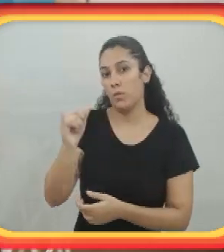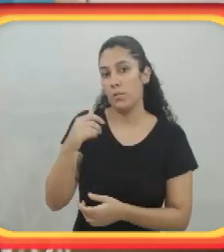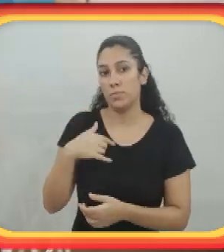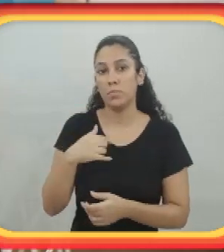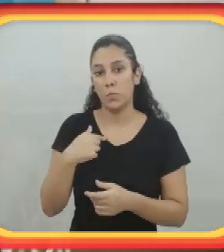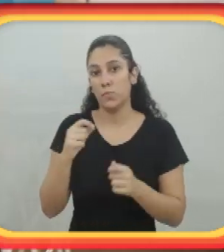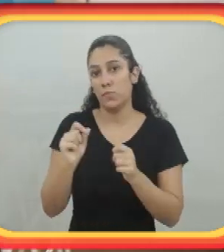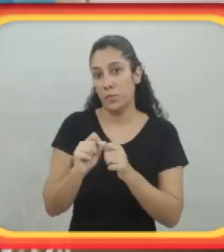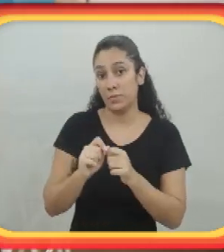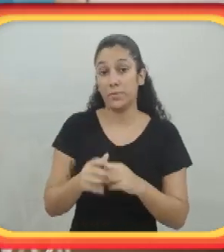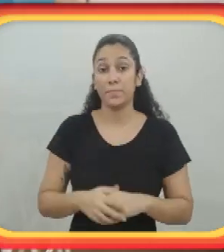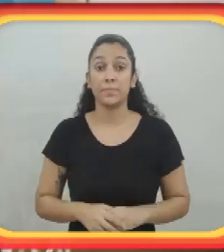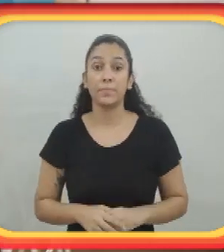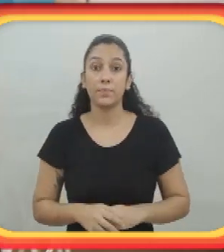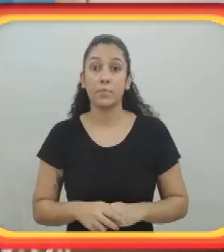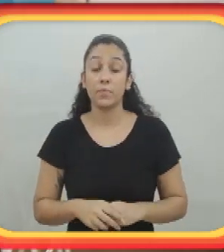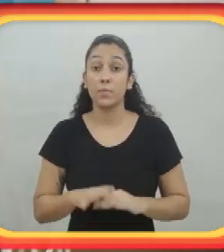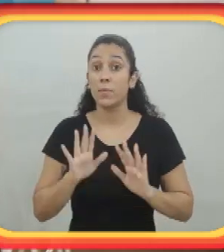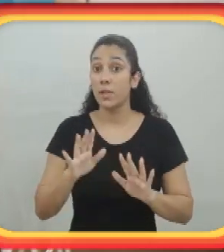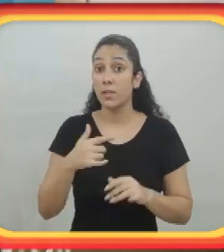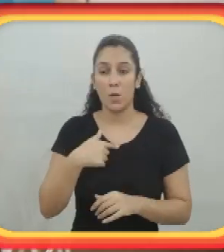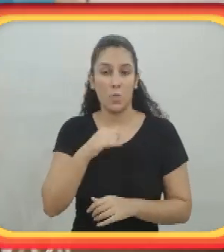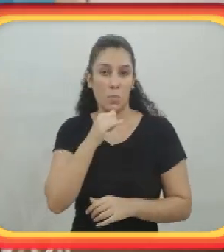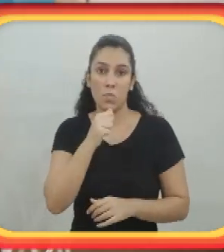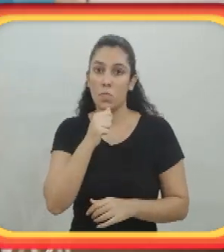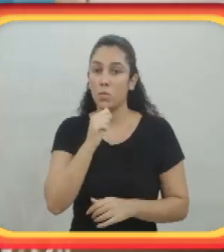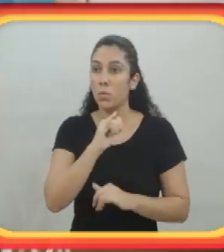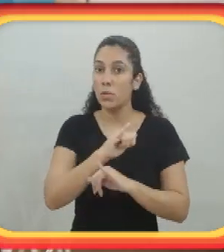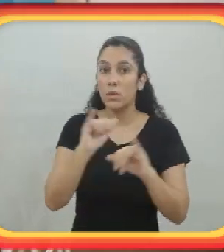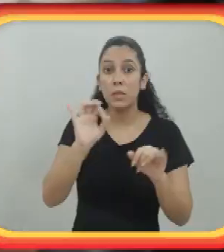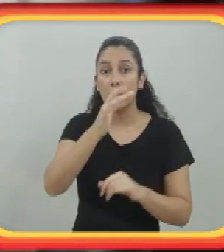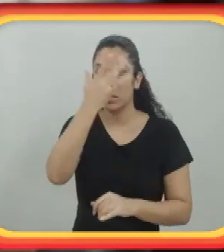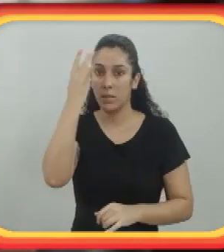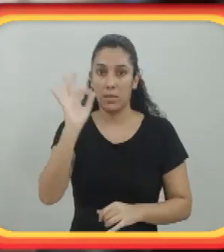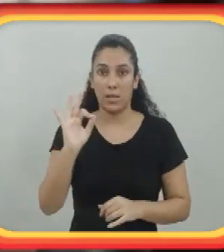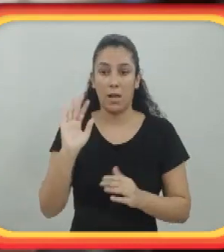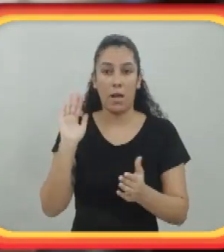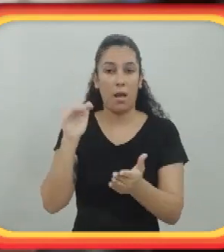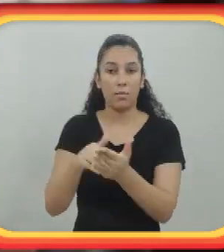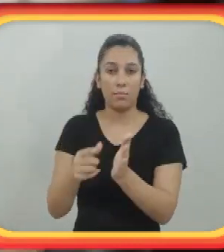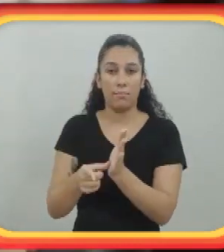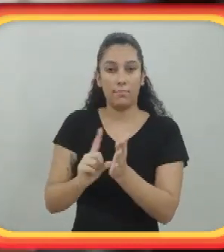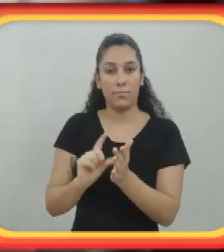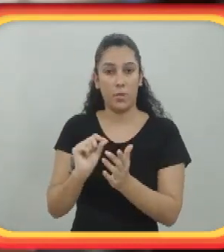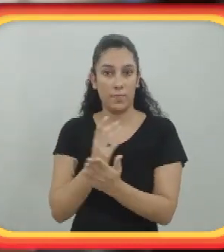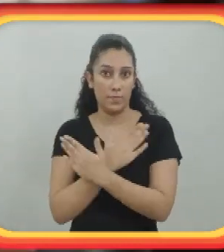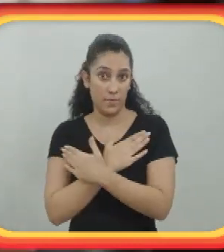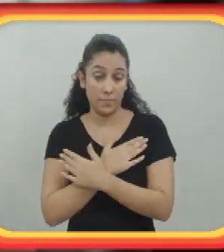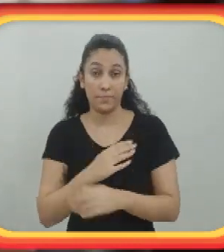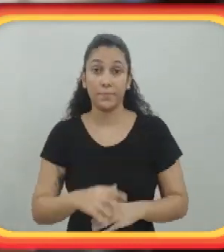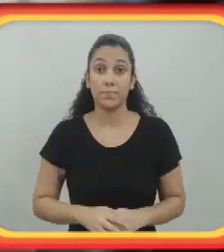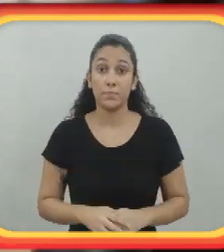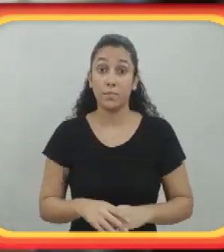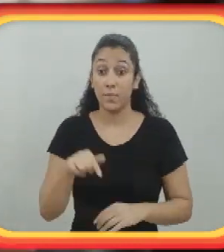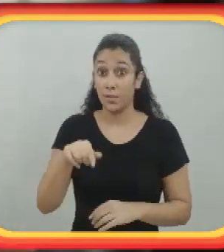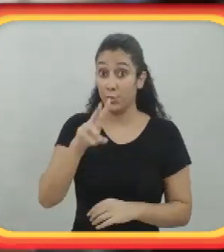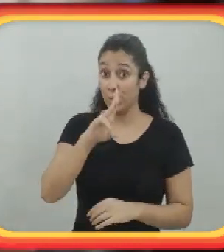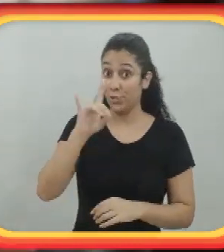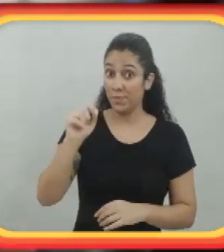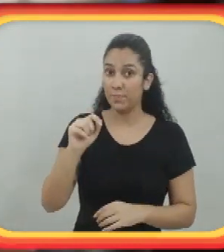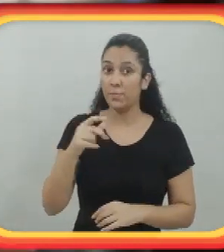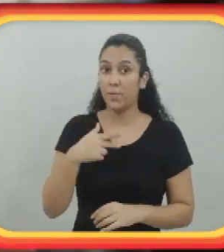Se não passar, também falo que fiz, né? Eu não contei pra ninguém até a véspera. No dia eu falei, vou